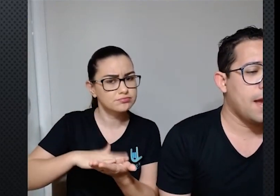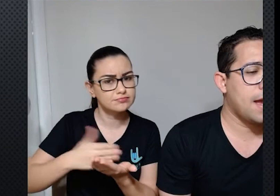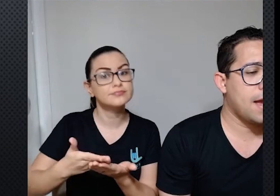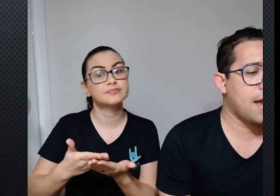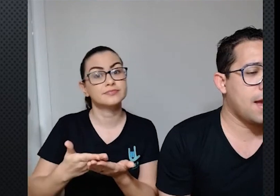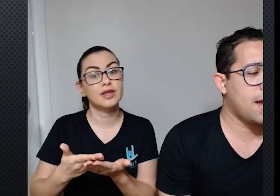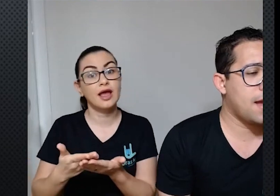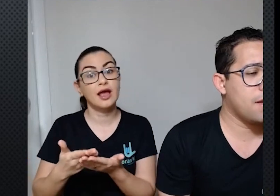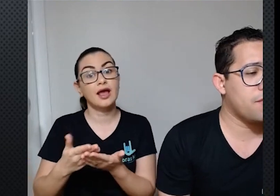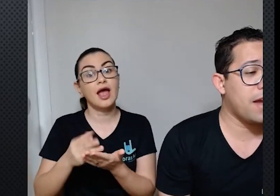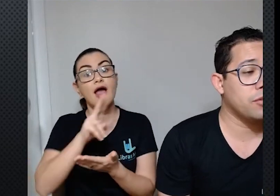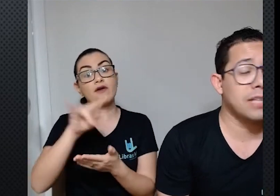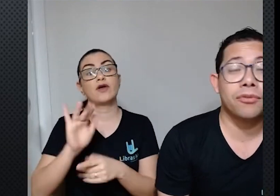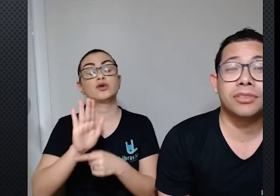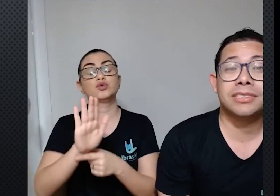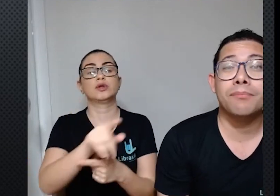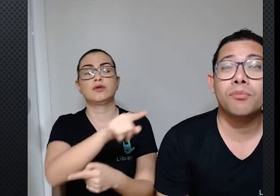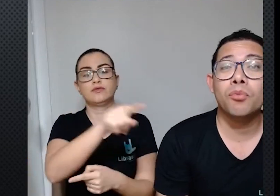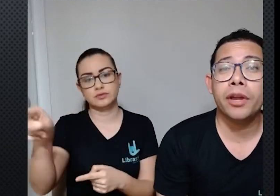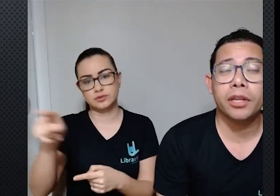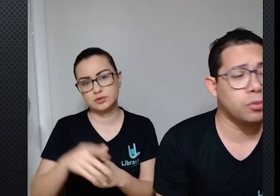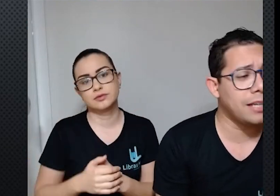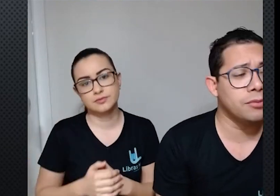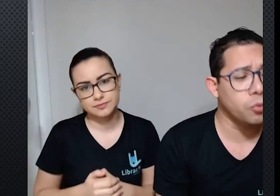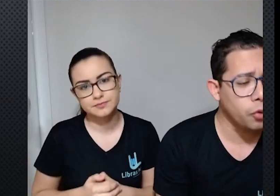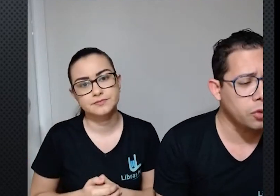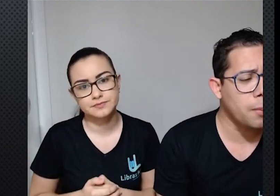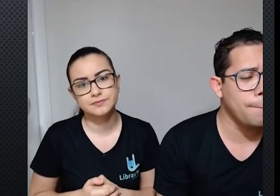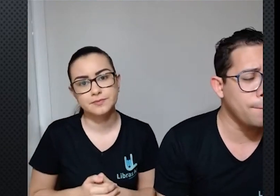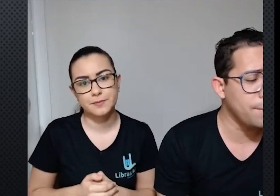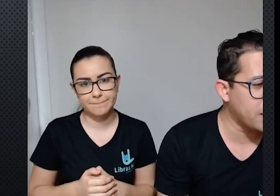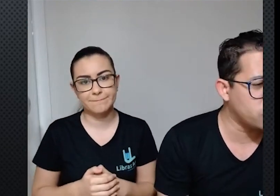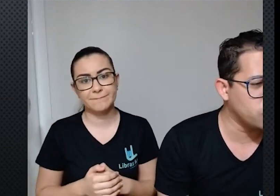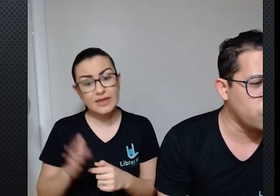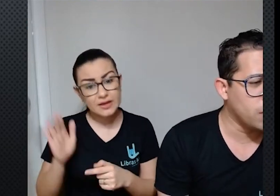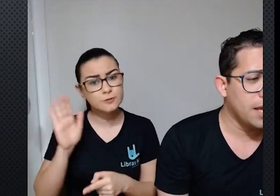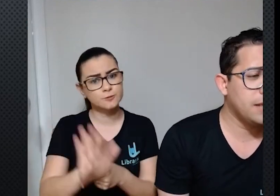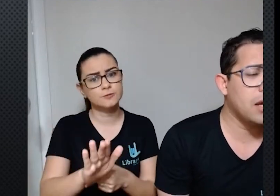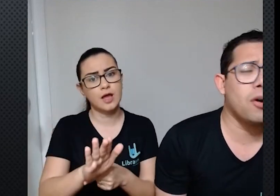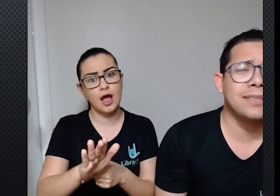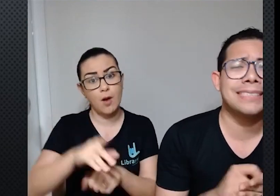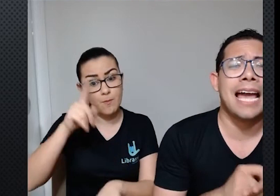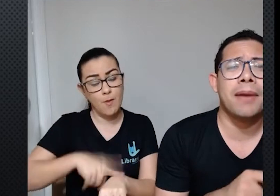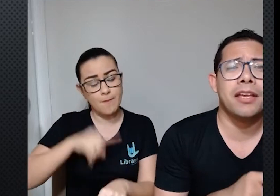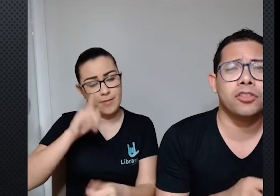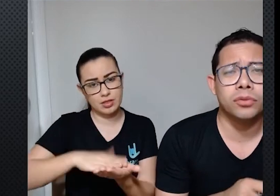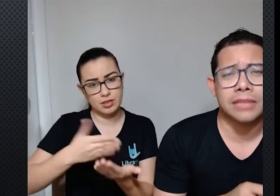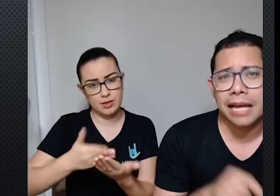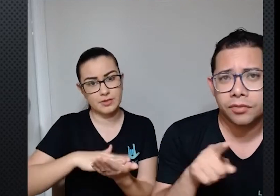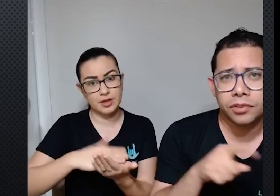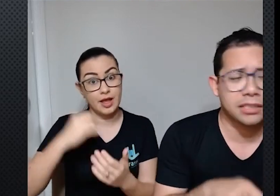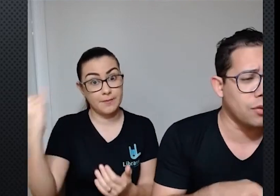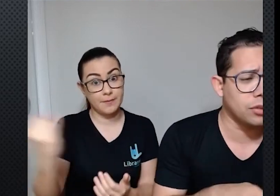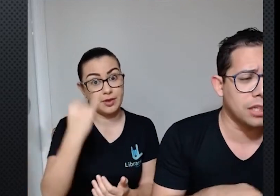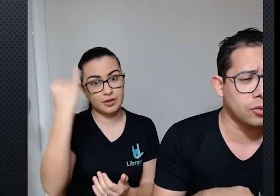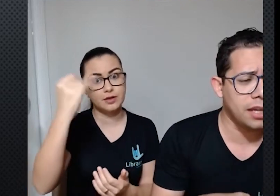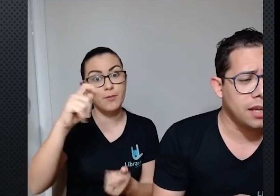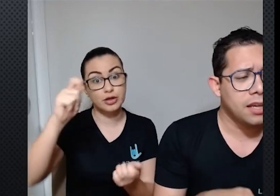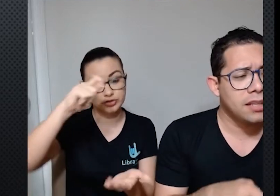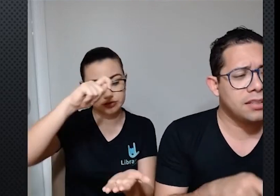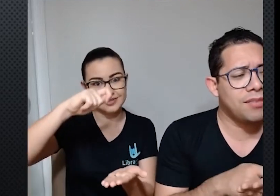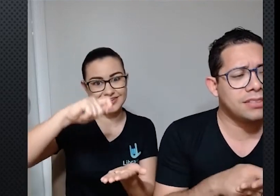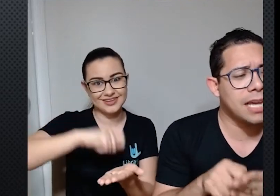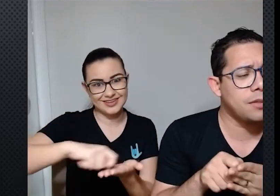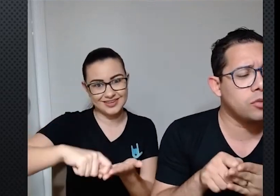isso vai ajudar você muito, mas muito mesmo. Então, ó, saiba escutar. Se você está anotando